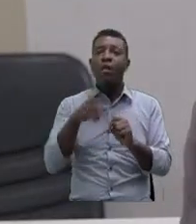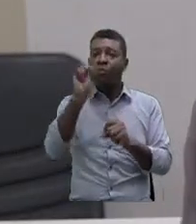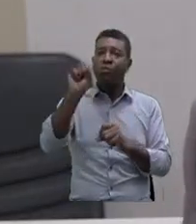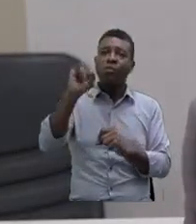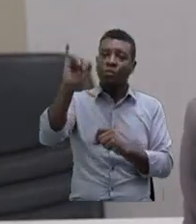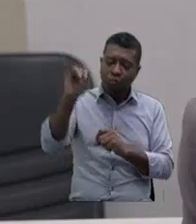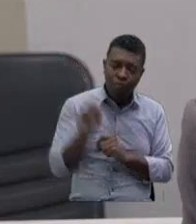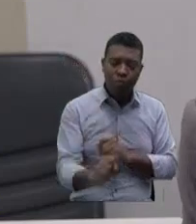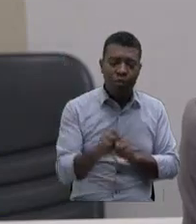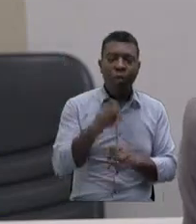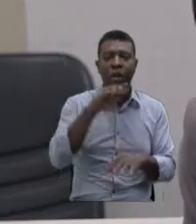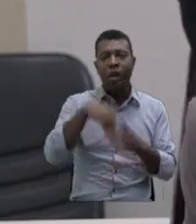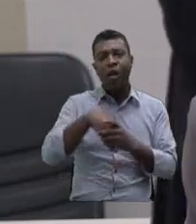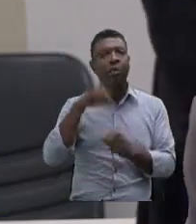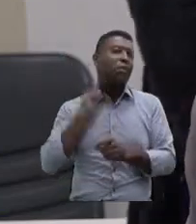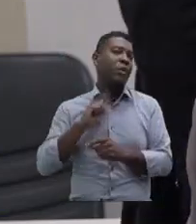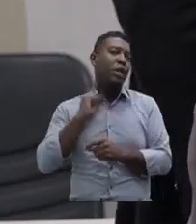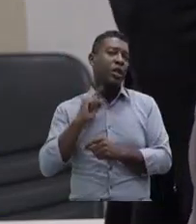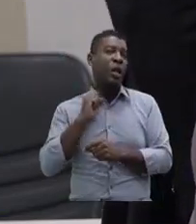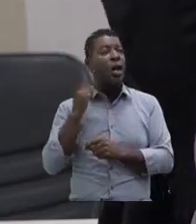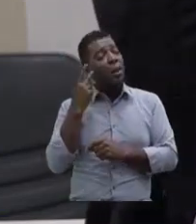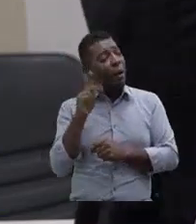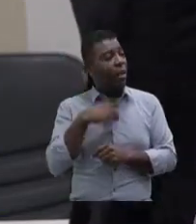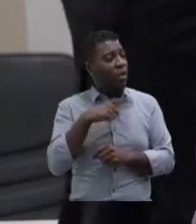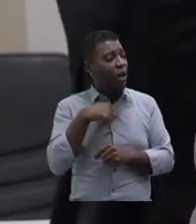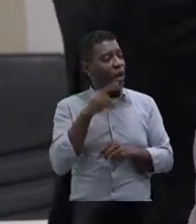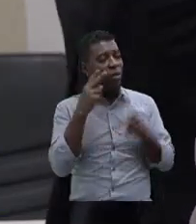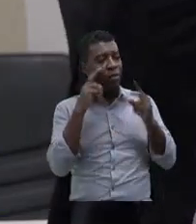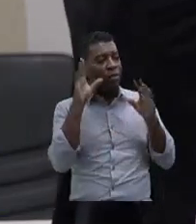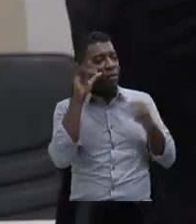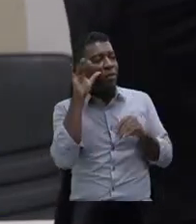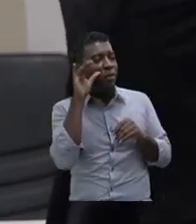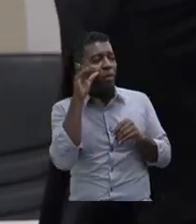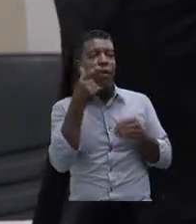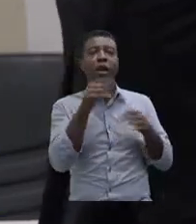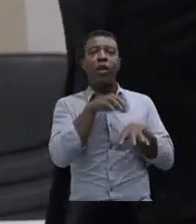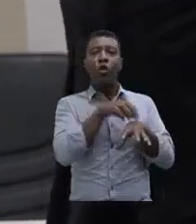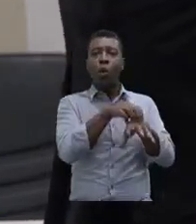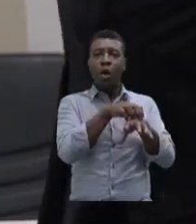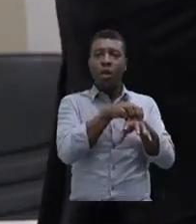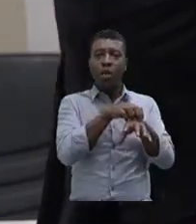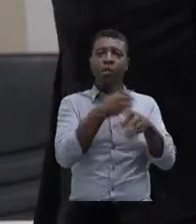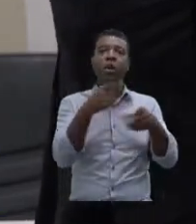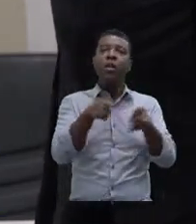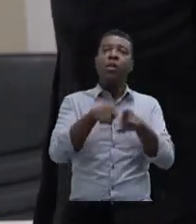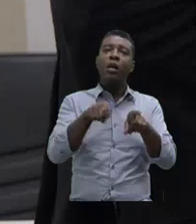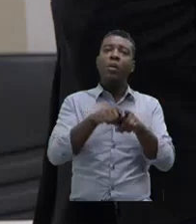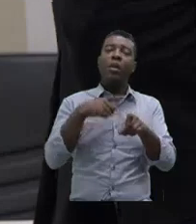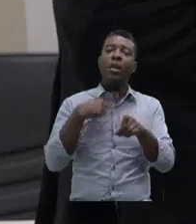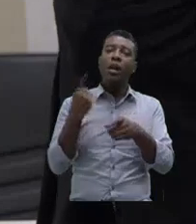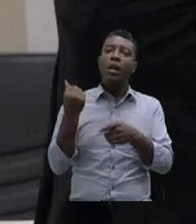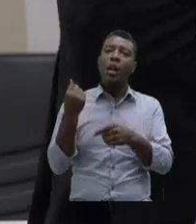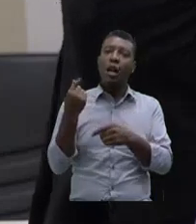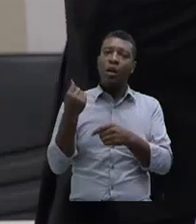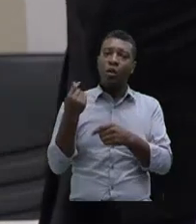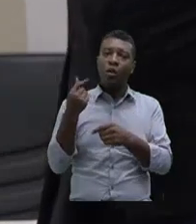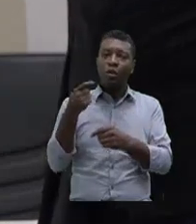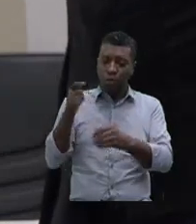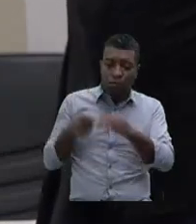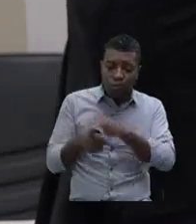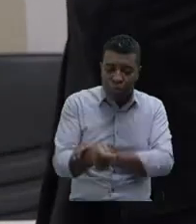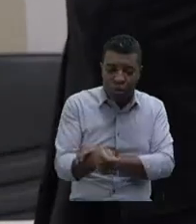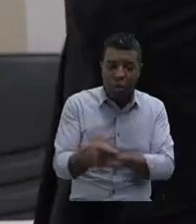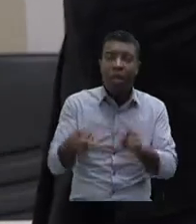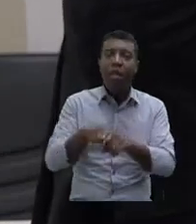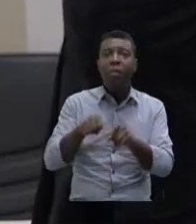possa medir, assim como temos o Observatório do Turismo, os recursos, como estão sendo aplicados, e o retorno na geração de emprego e renda.